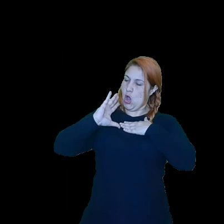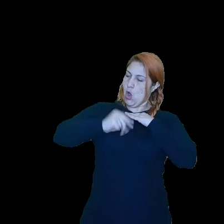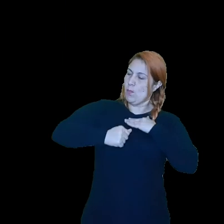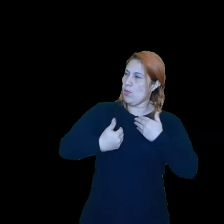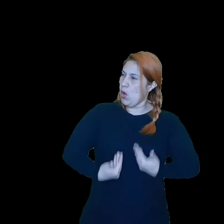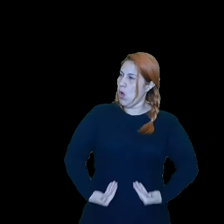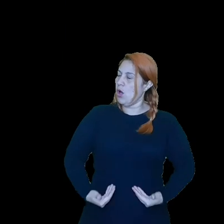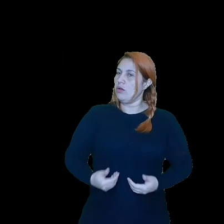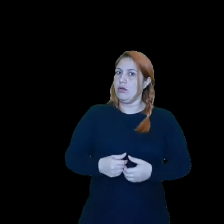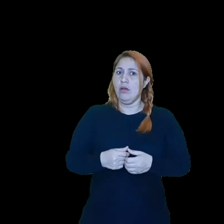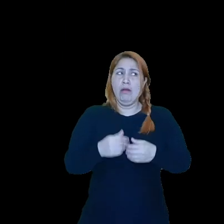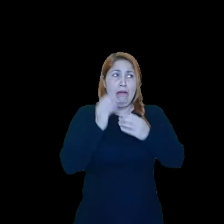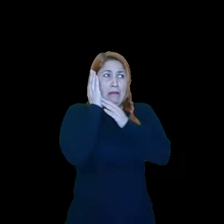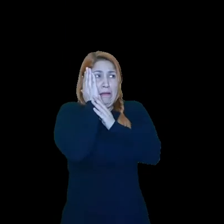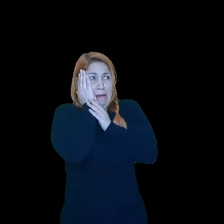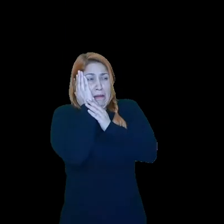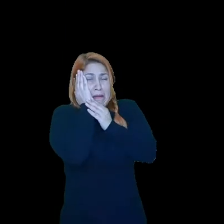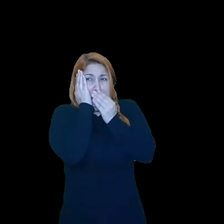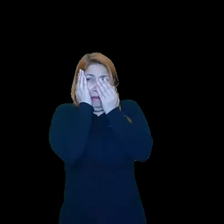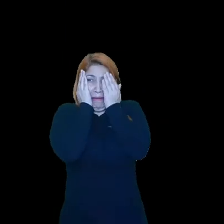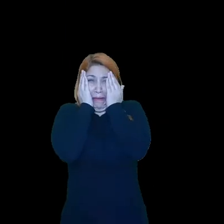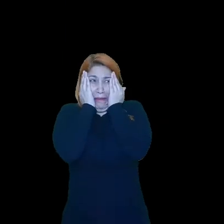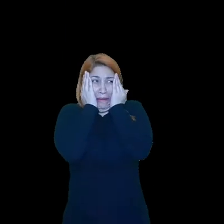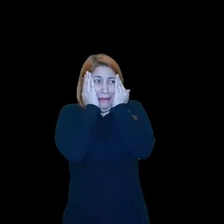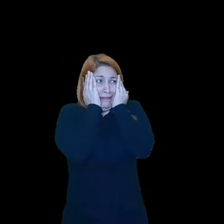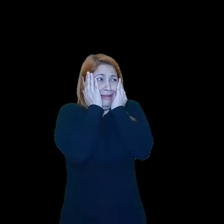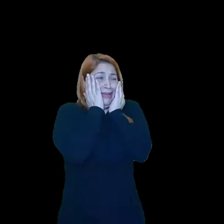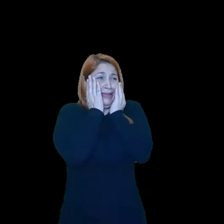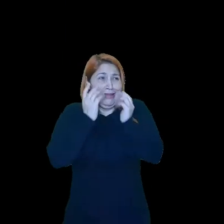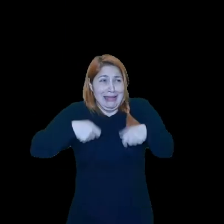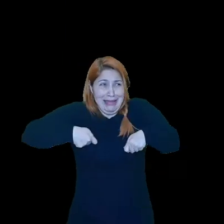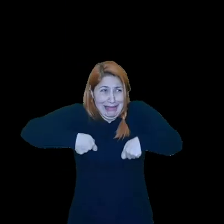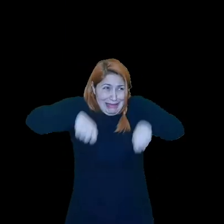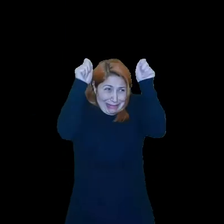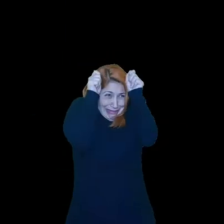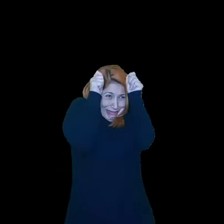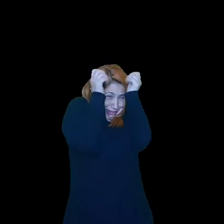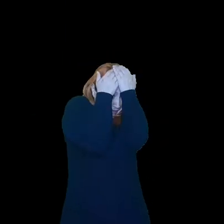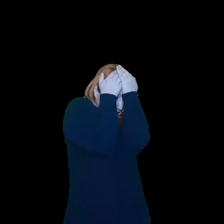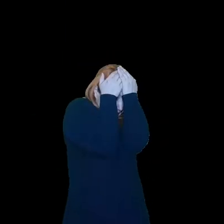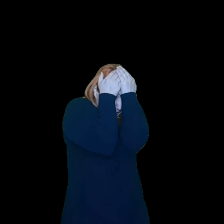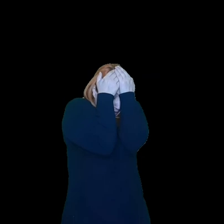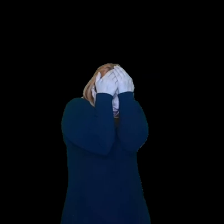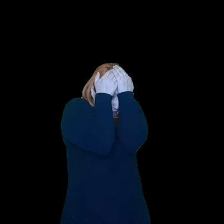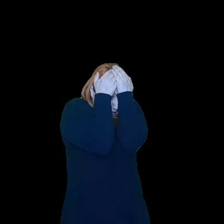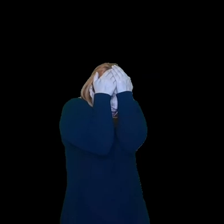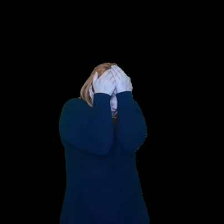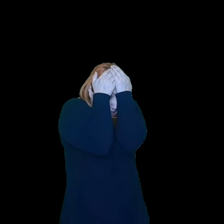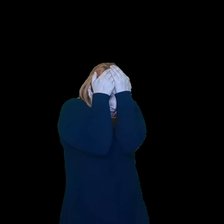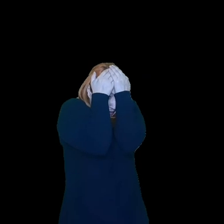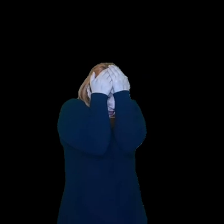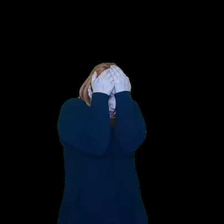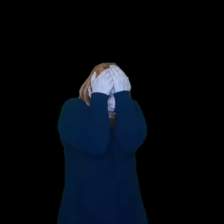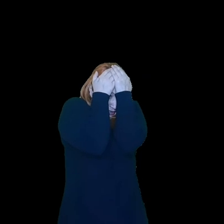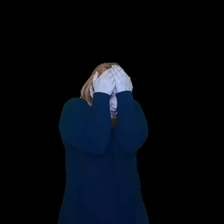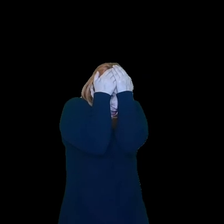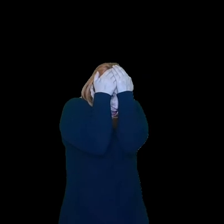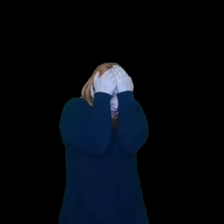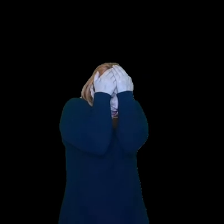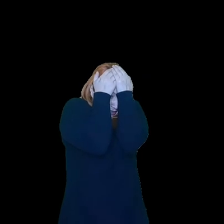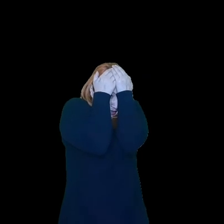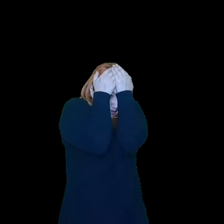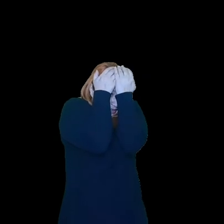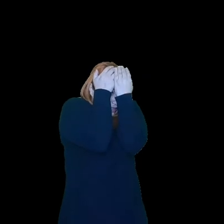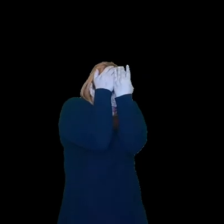Aterrorizada, Maria Angola escondeu-se debaixo das cobertas para não vê-lo, mas imediatamente